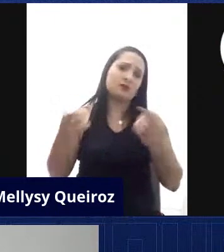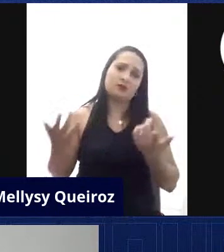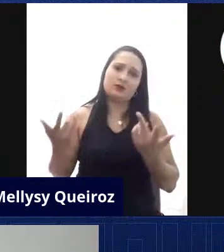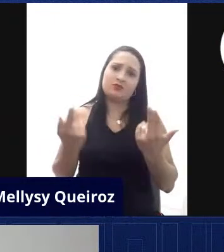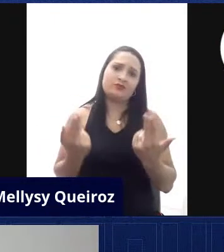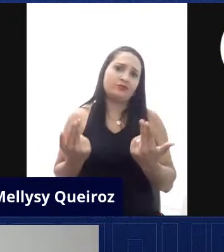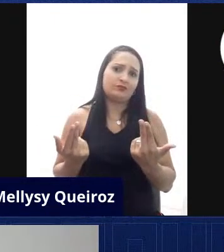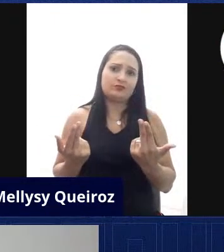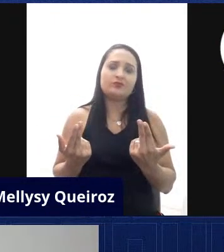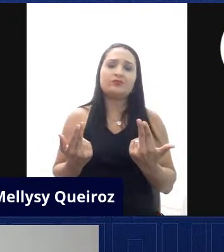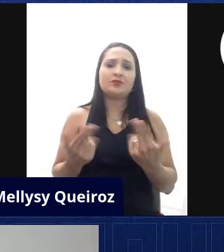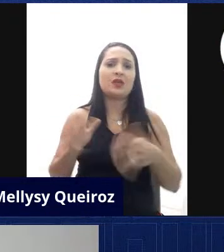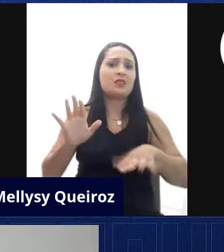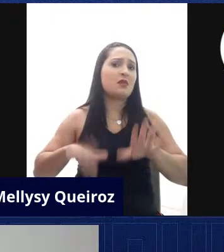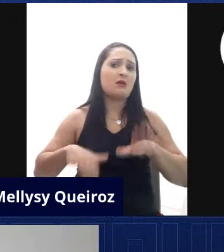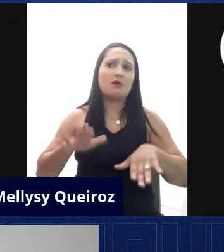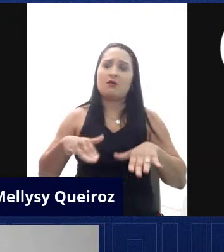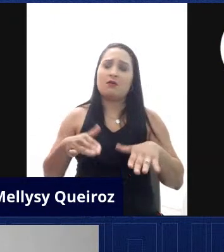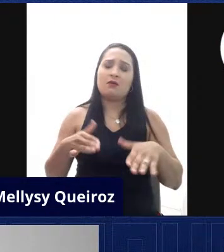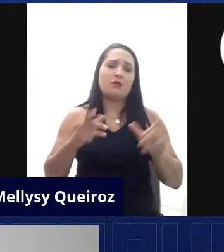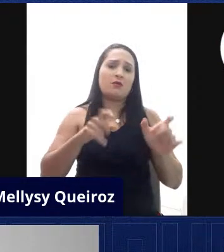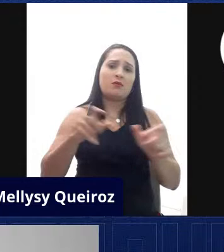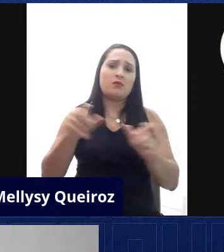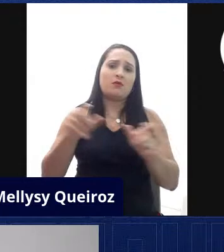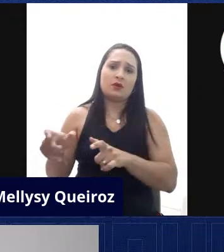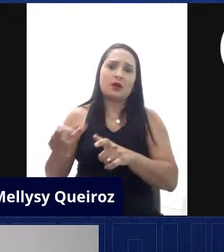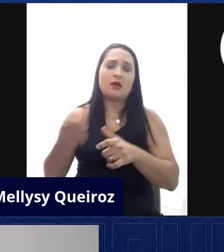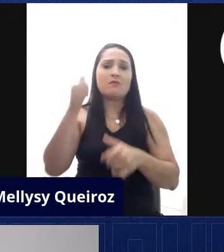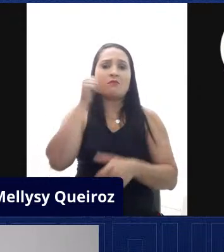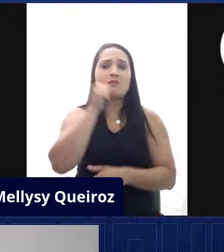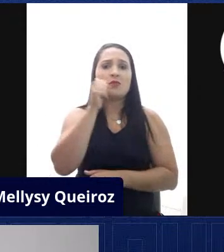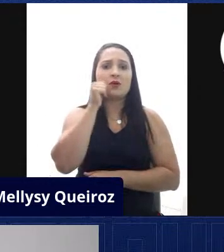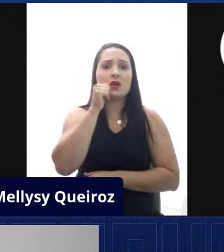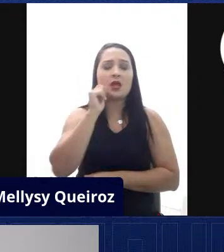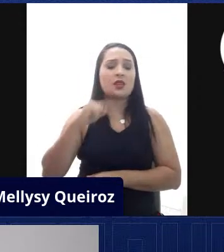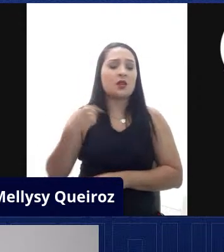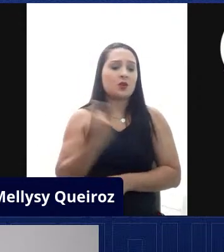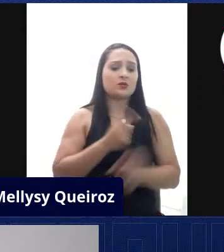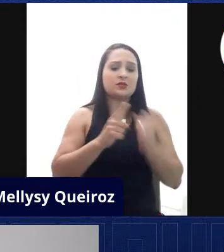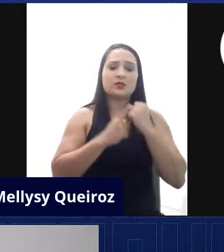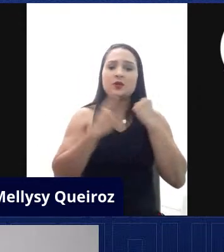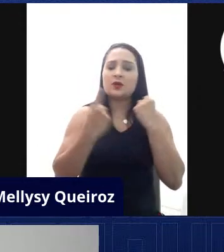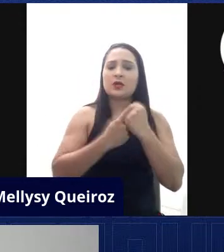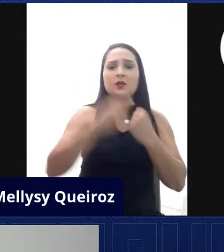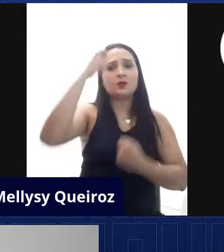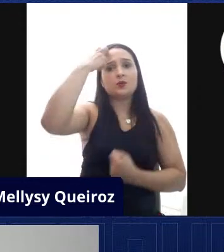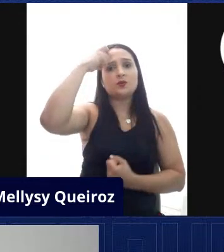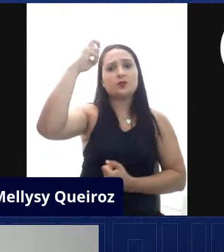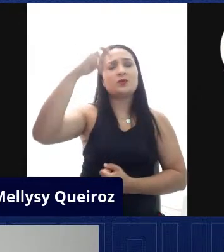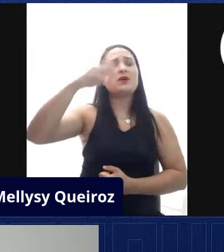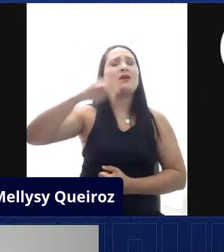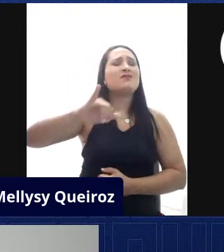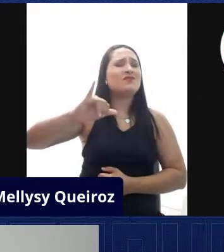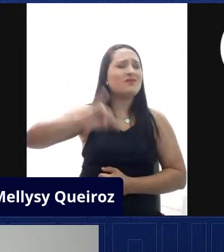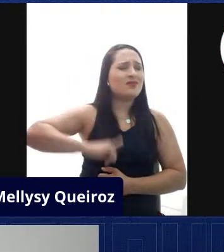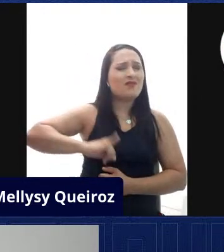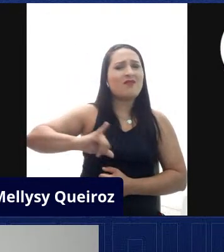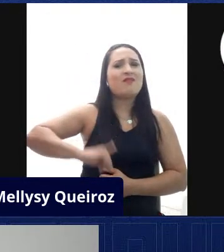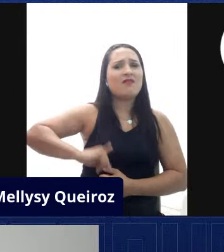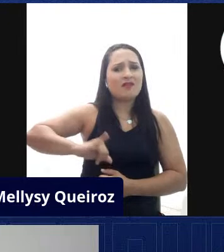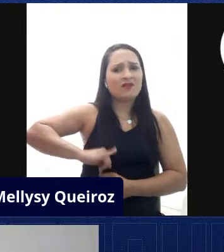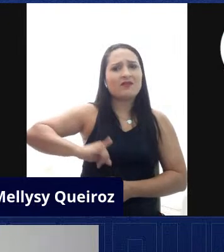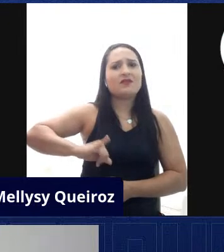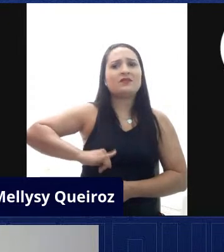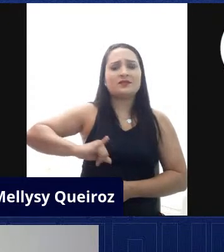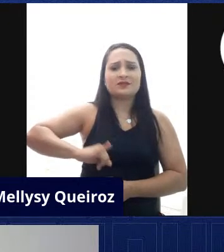independentemente de onde ela esteja, a mulher nessa nossa sociedade, nessa nossa cultura, ela sofre, sim, agressão. Mas a gente tem que